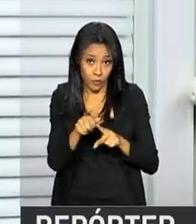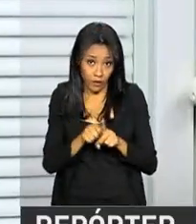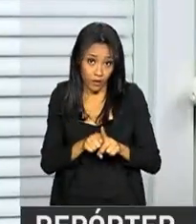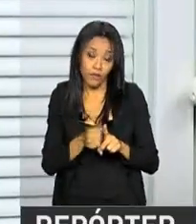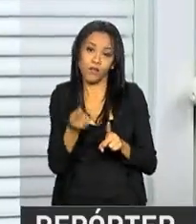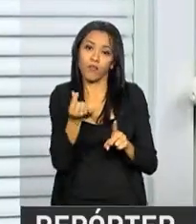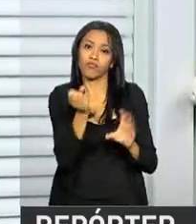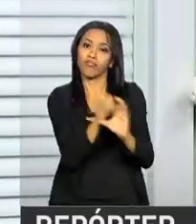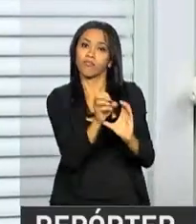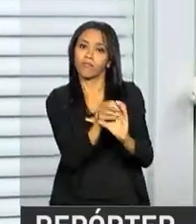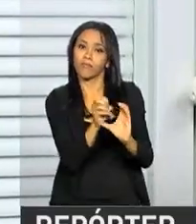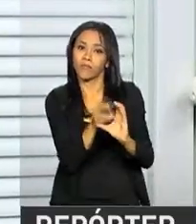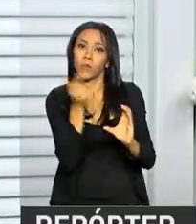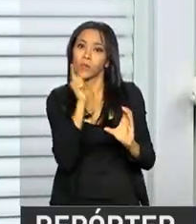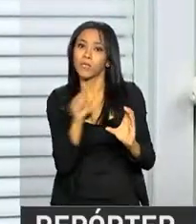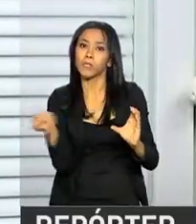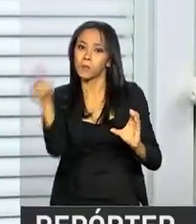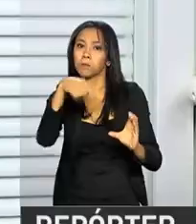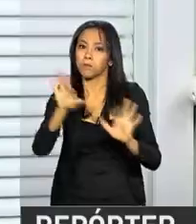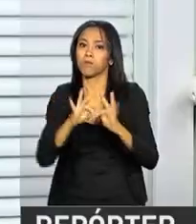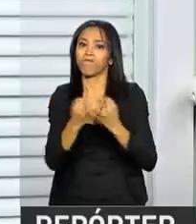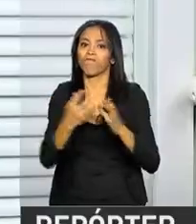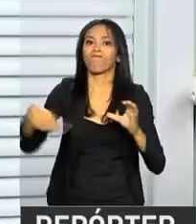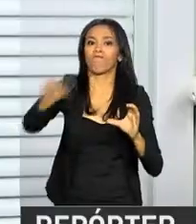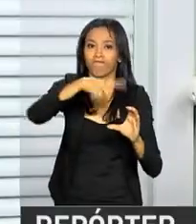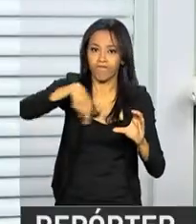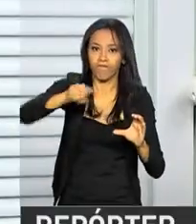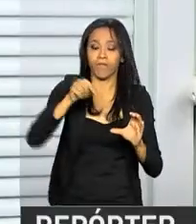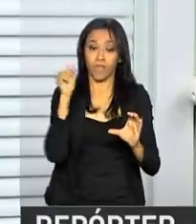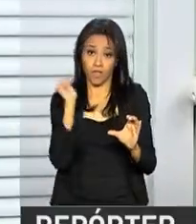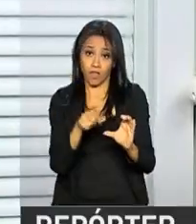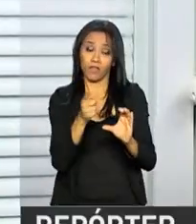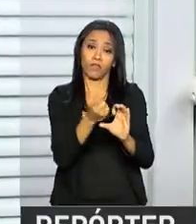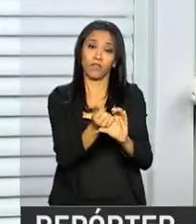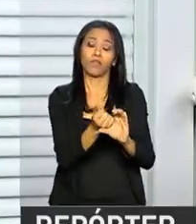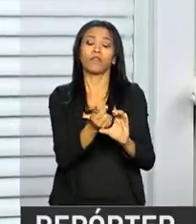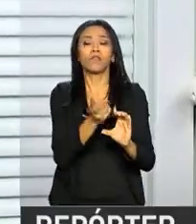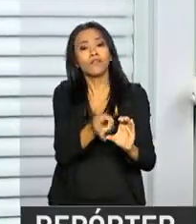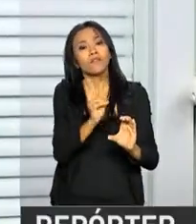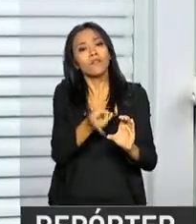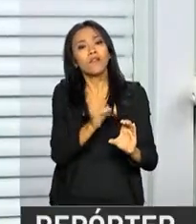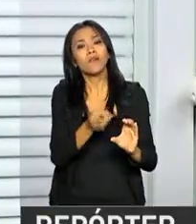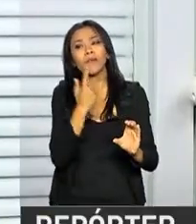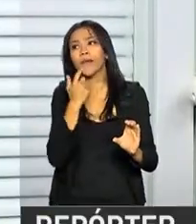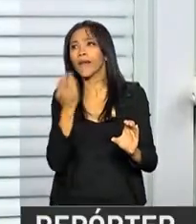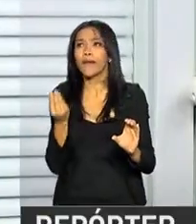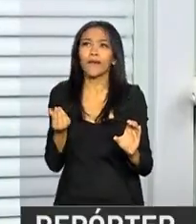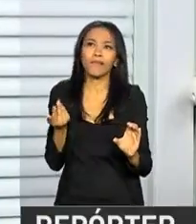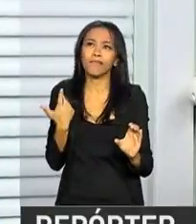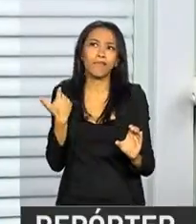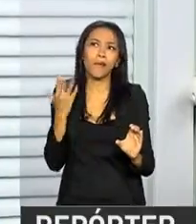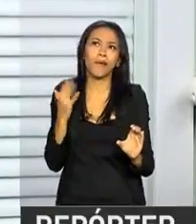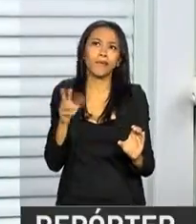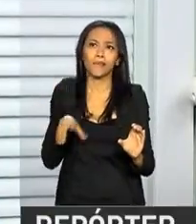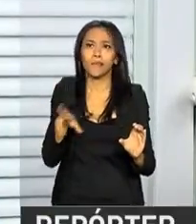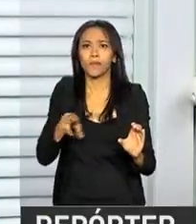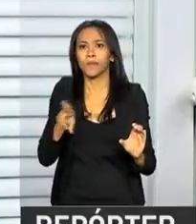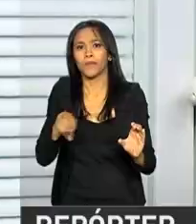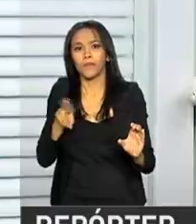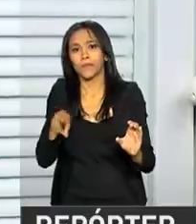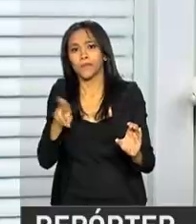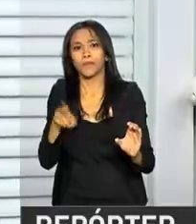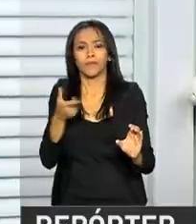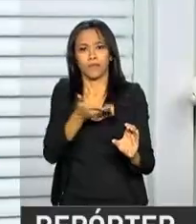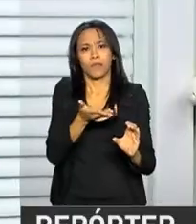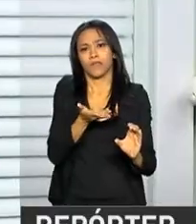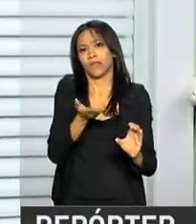esses recursos sempre são direcionados para aplicações mais tradicionais como a poupança